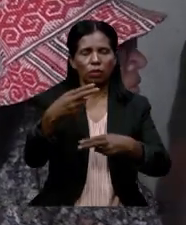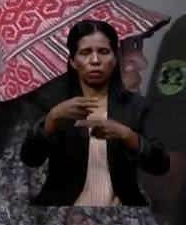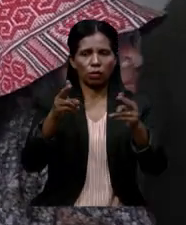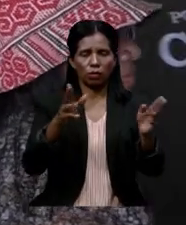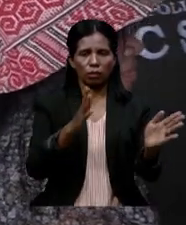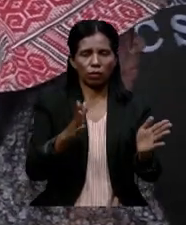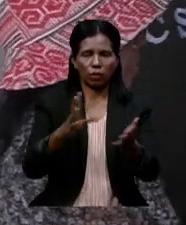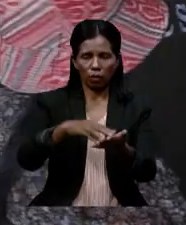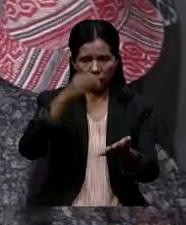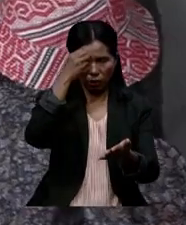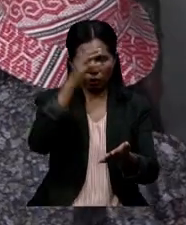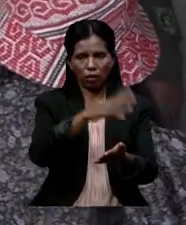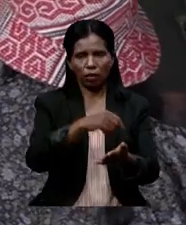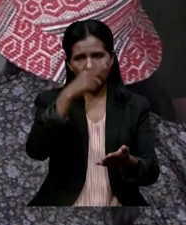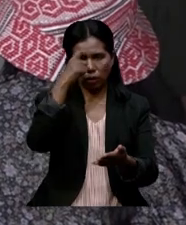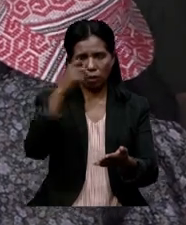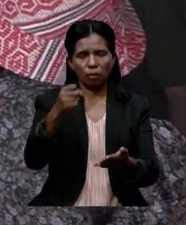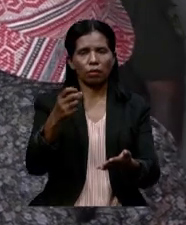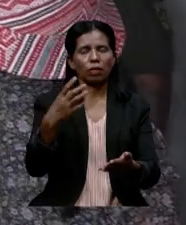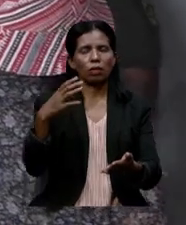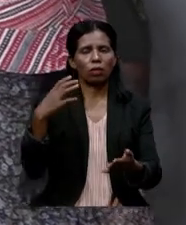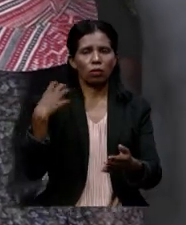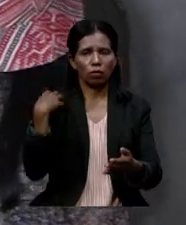processo de aprendizagem, também edifício Fon,